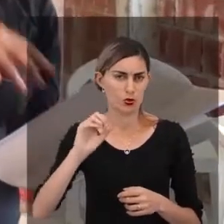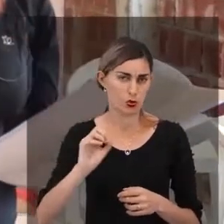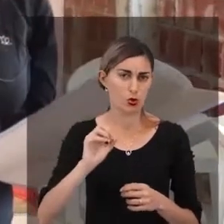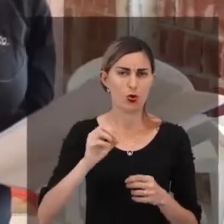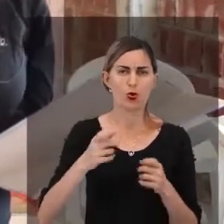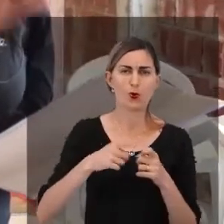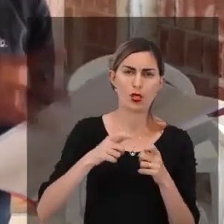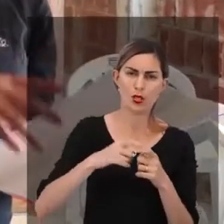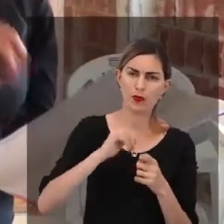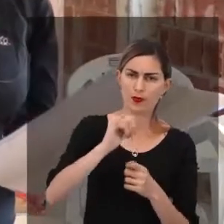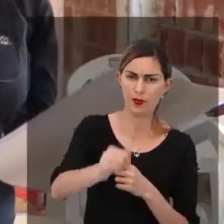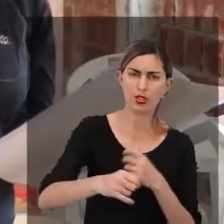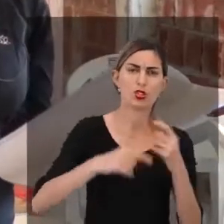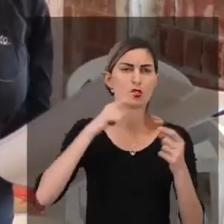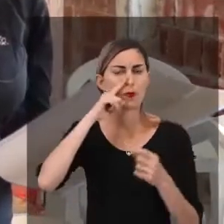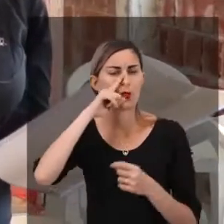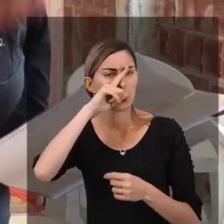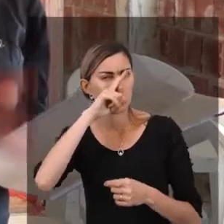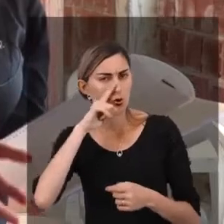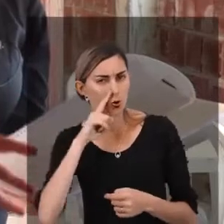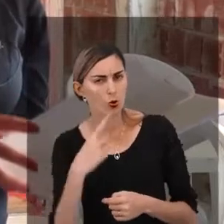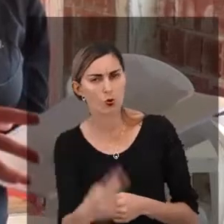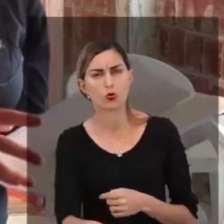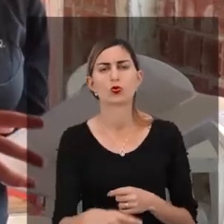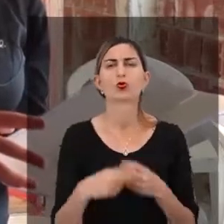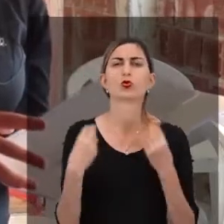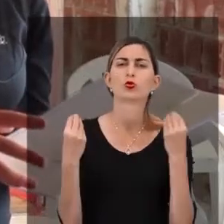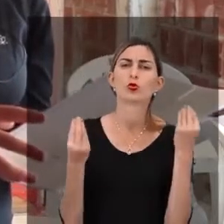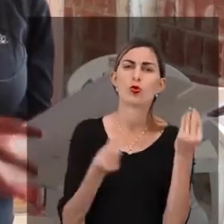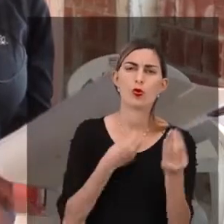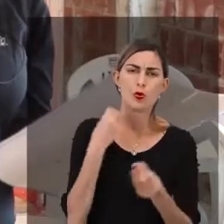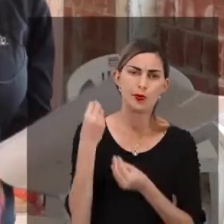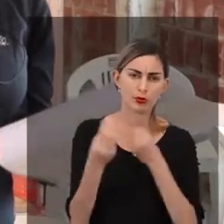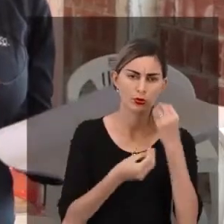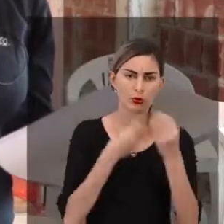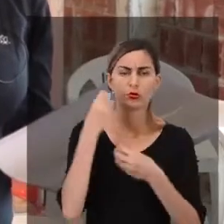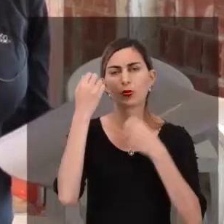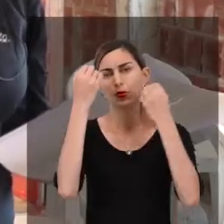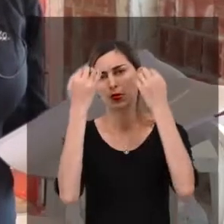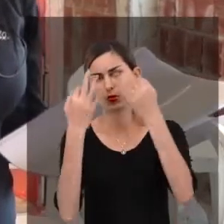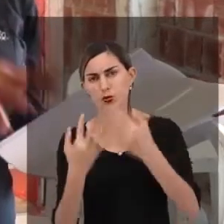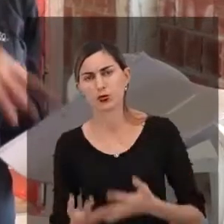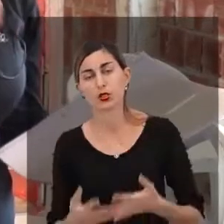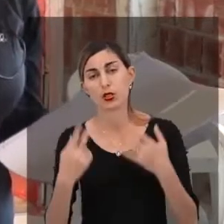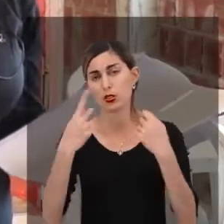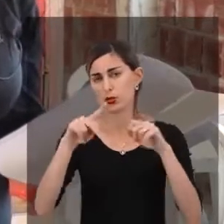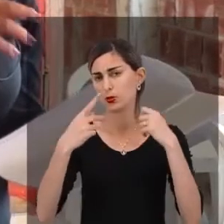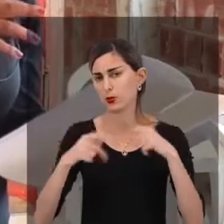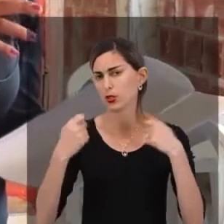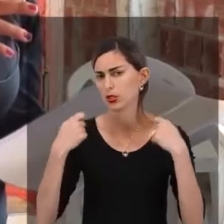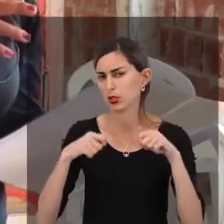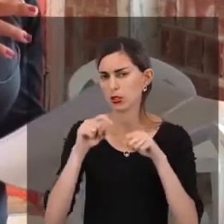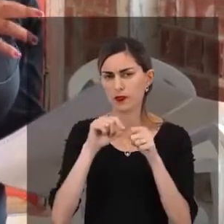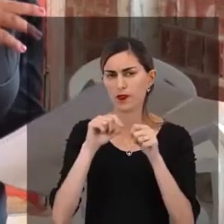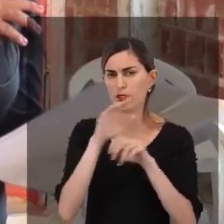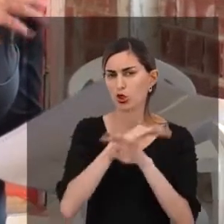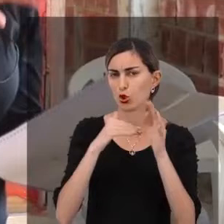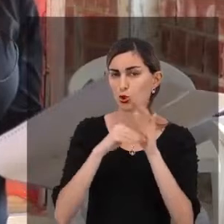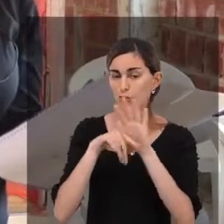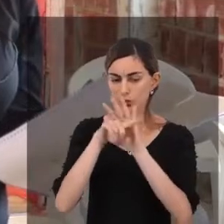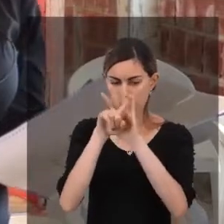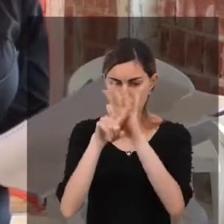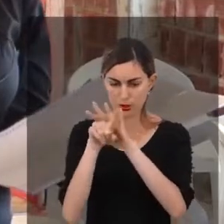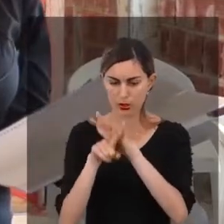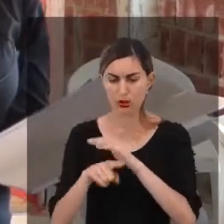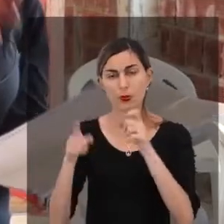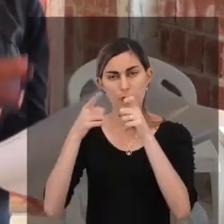médico diz como fazer, os riscos que eles estão expostos, né, eles têm que fazer toda a